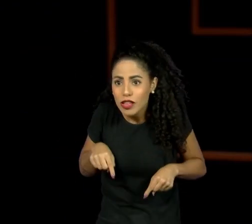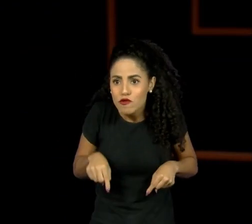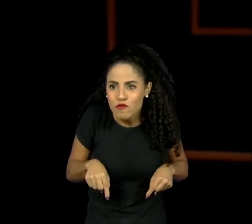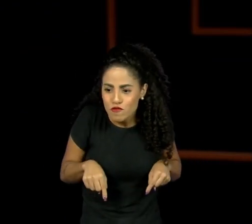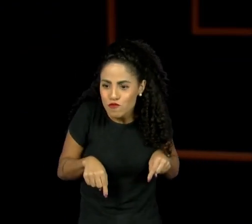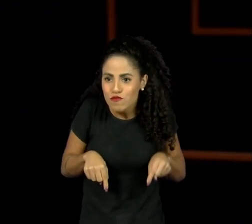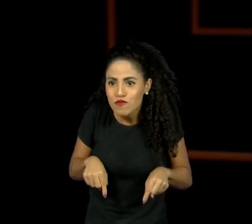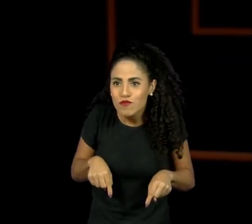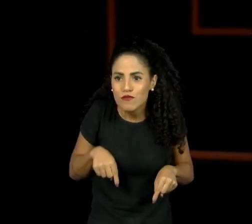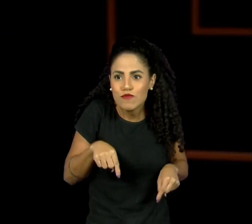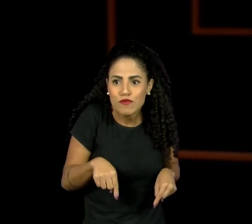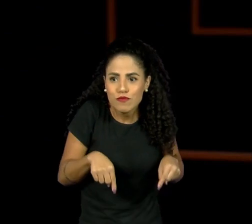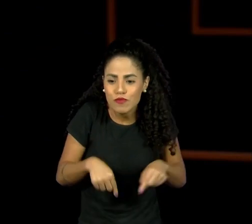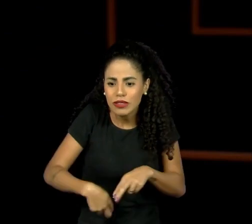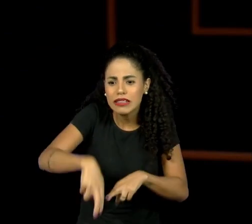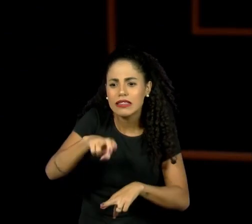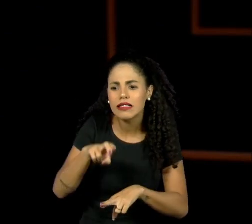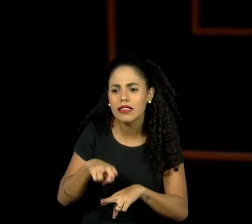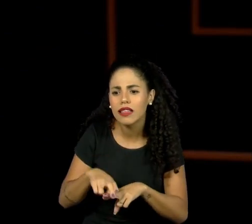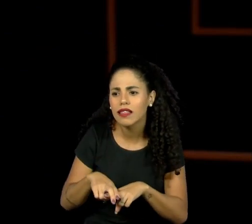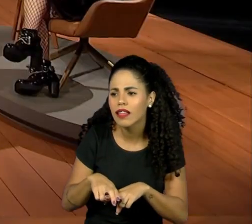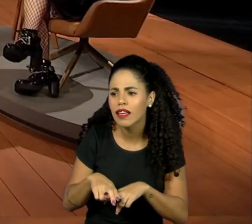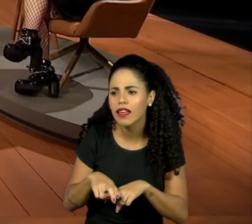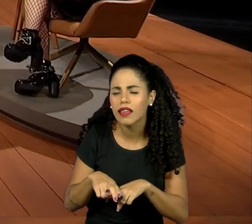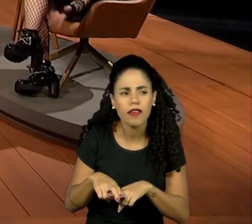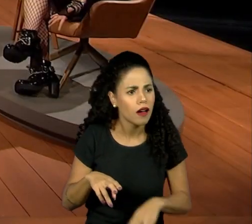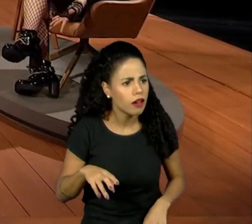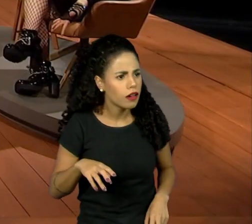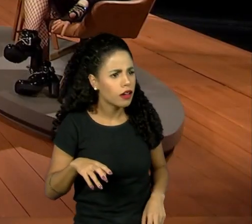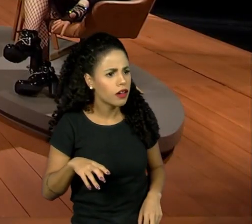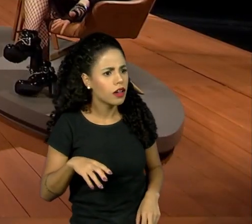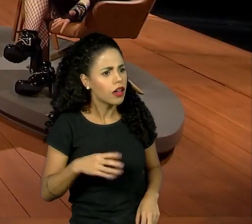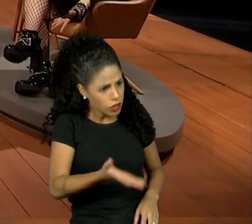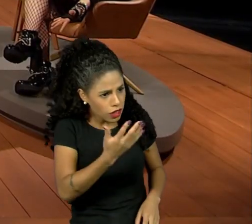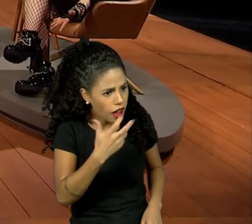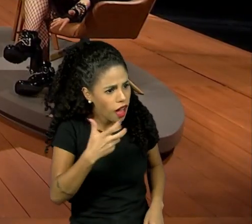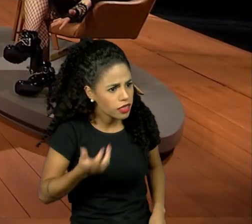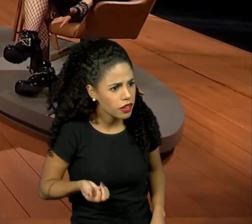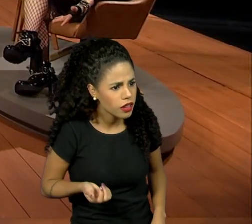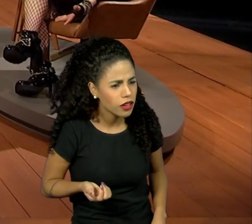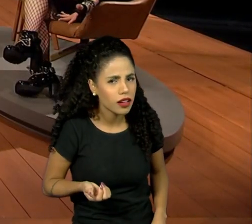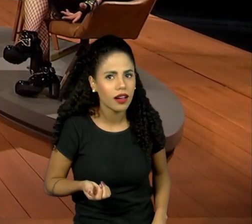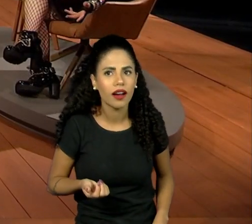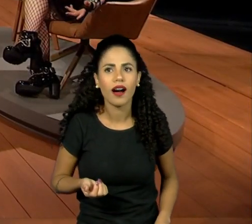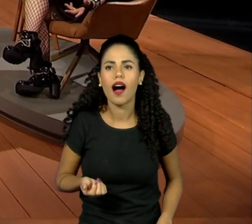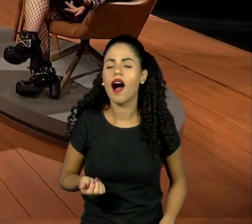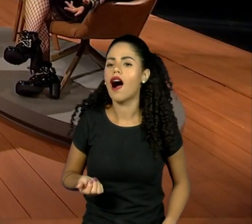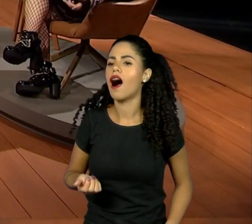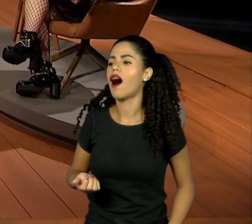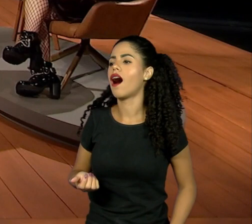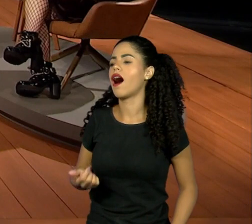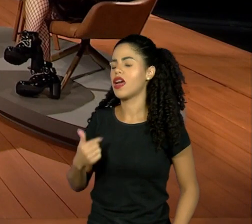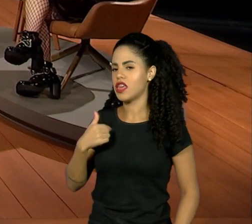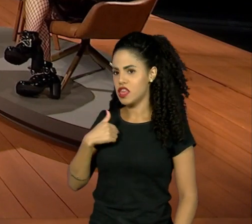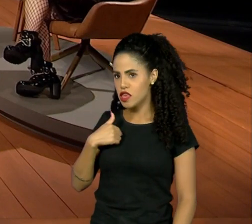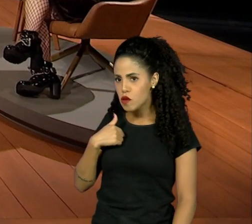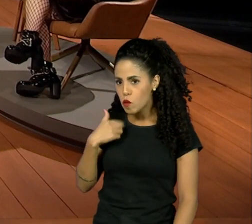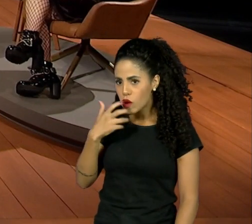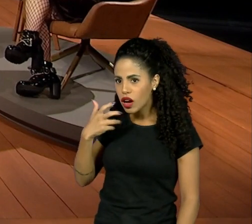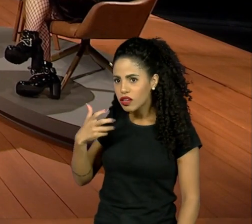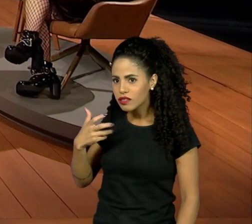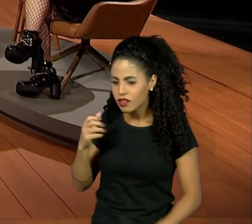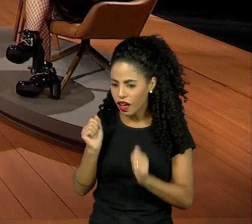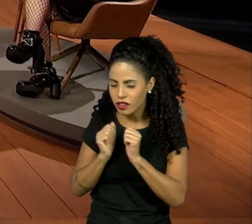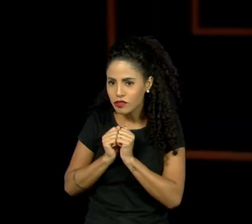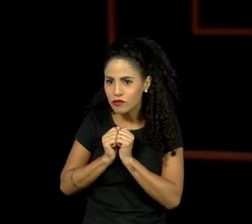que eu queria ouvir primeiro. Aí o Moraes, do nada, virou pra mim e falou assim, canta aí. Eu falei, não acredito. A gente fez tudo